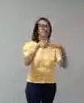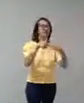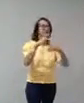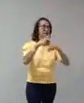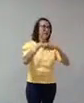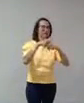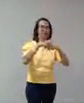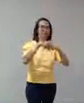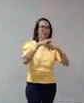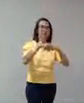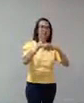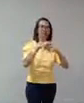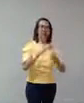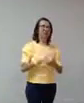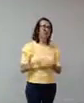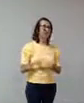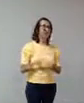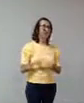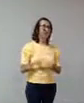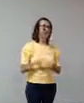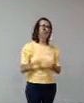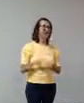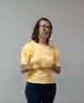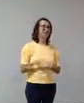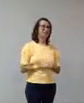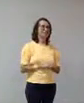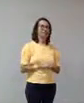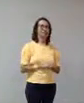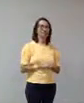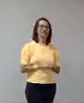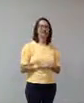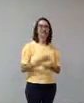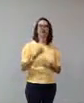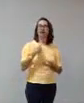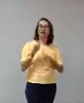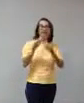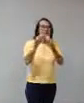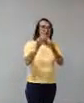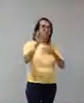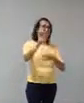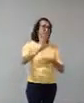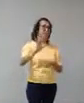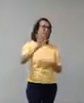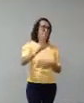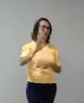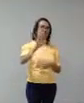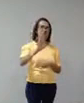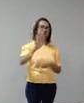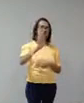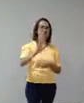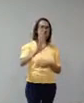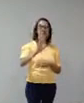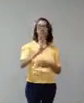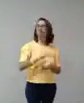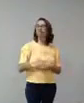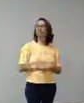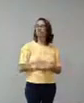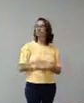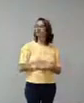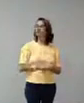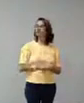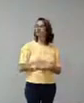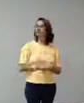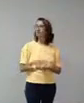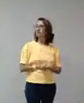Agda Gravina, maravilhosa, eu entreguei esta imagem. Para ela, eu não mandei um monte. Para